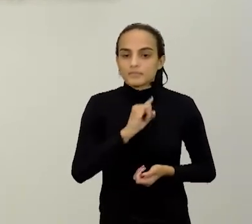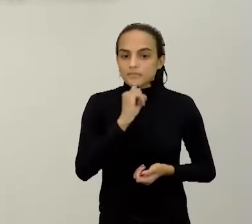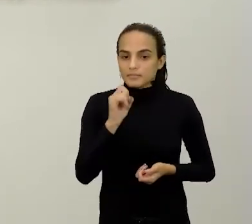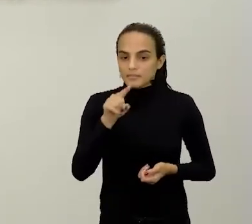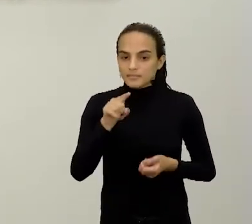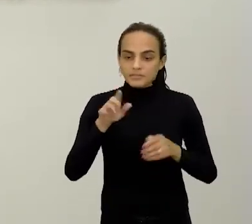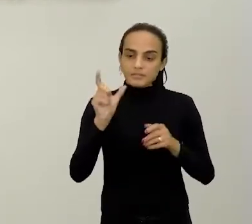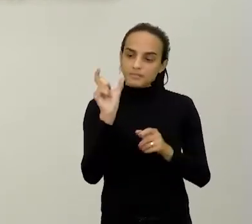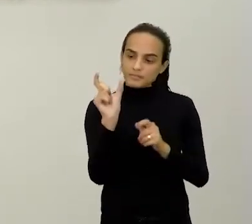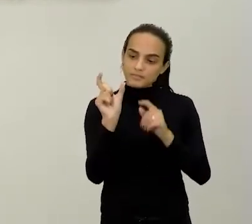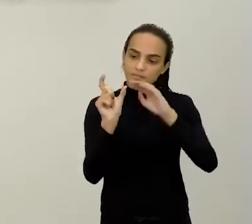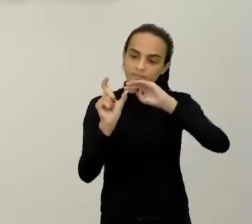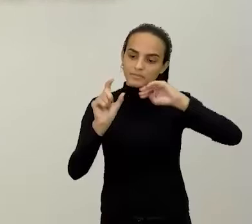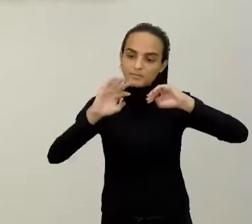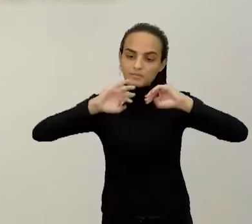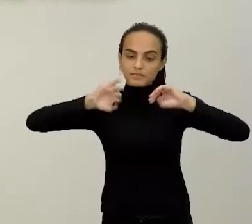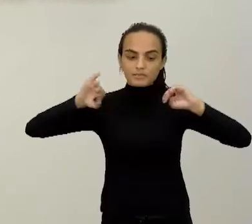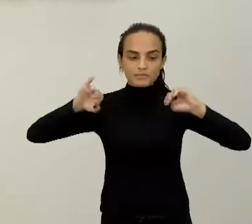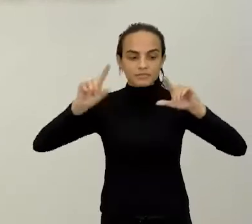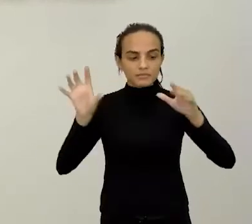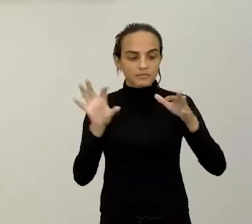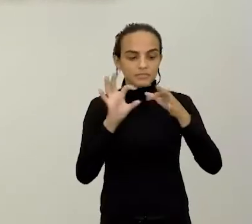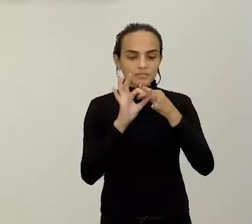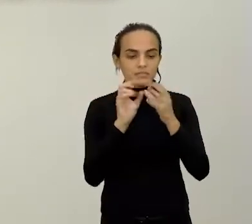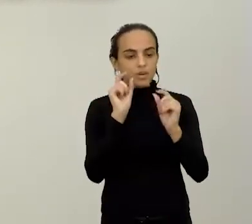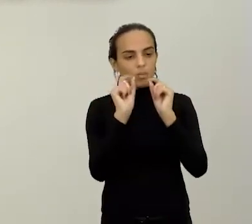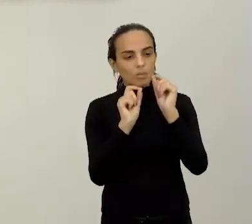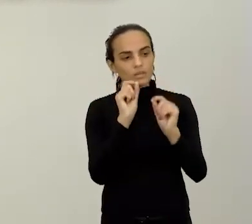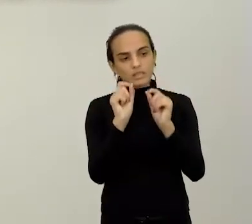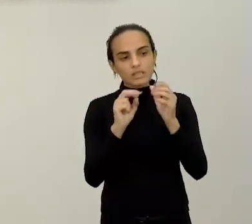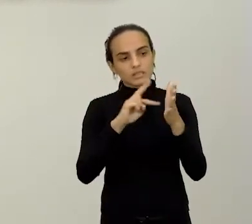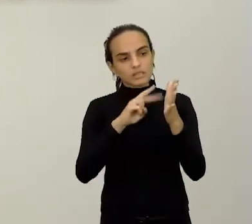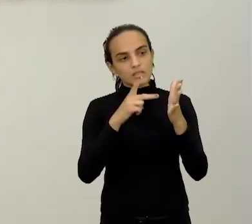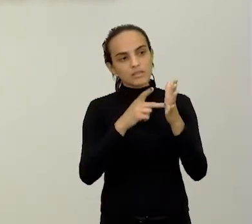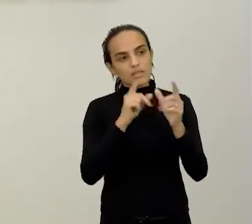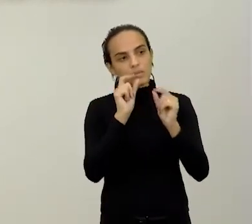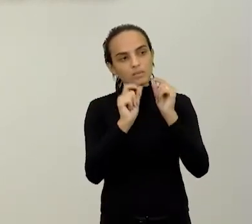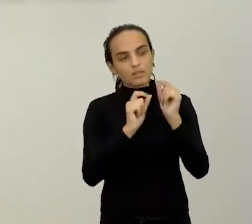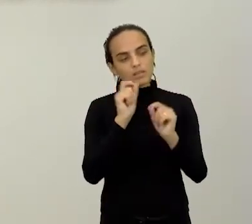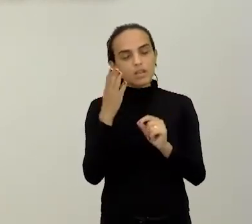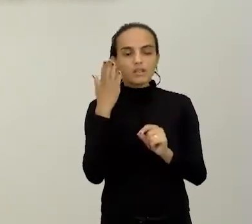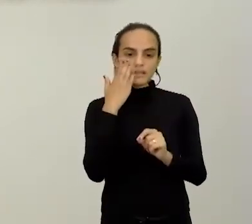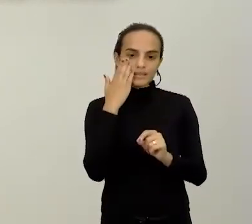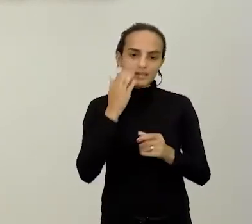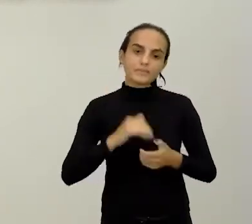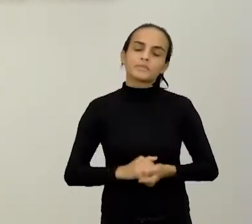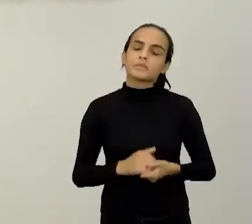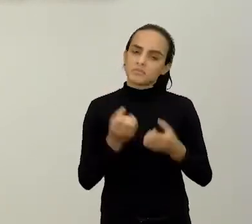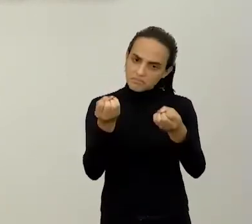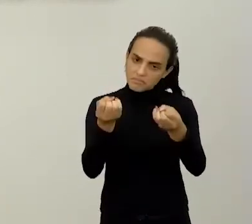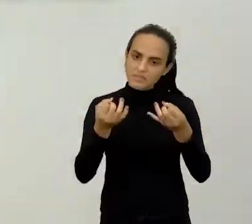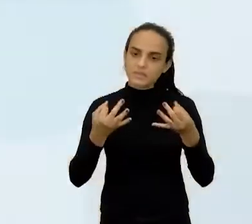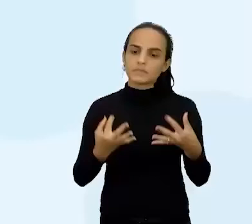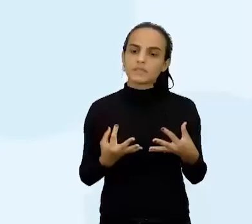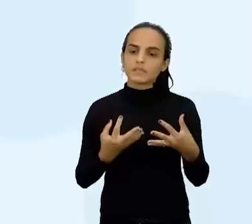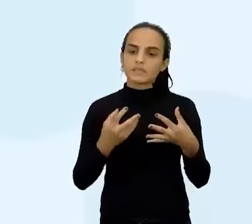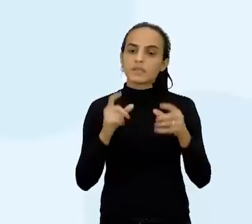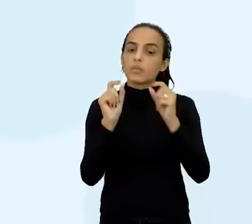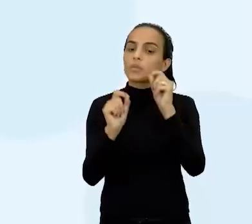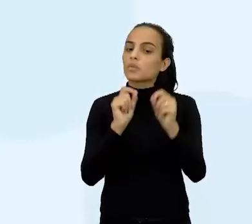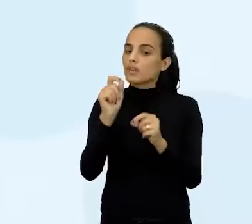essa palavra aí e procurar saber o que forma ela, você acaba sabendo o significado. Então, aí, diga pra gente, o que